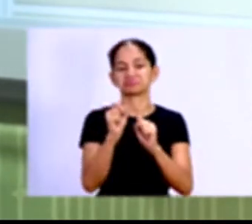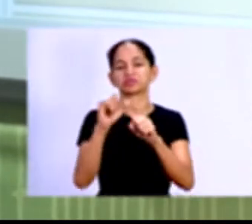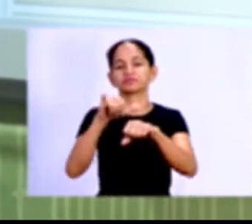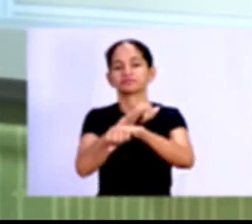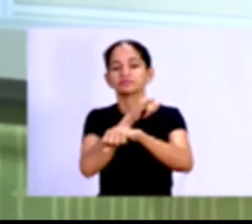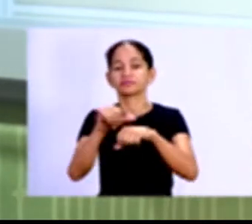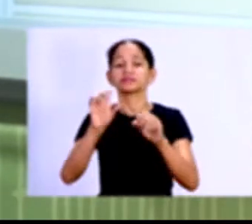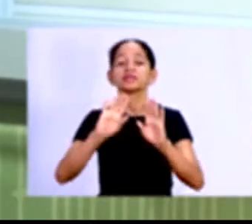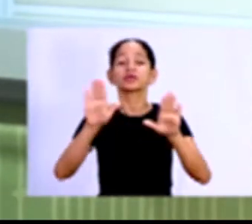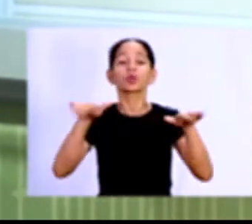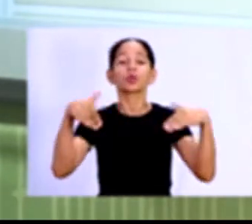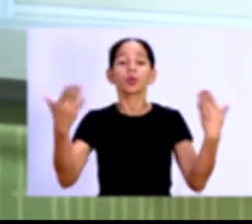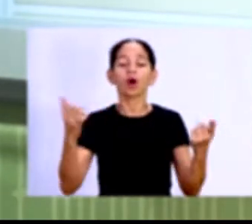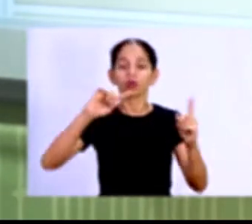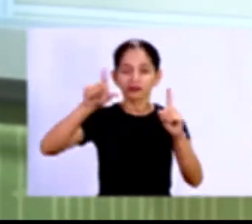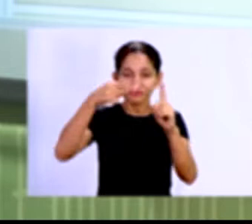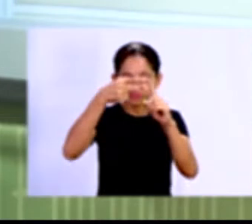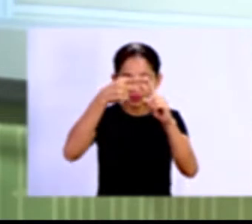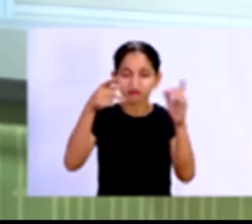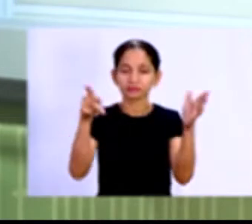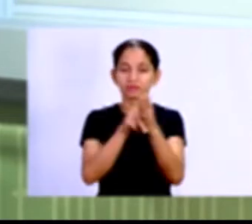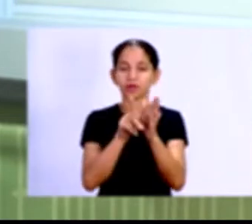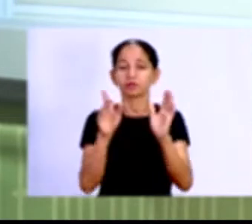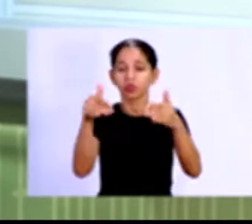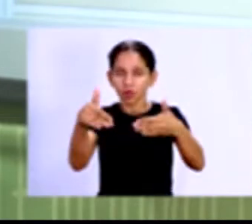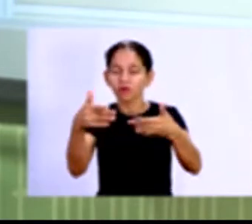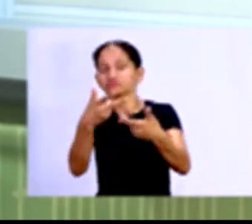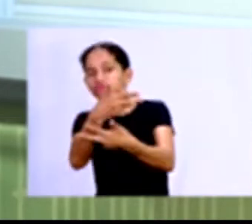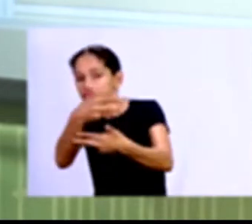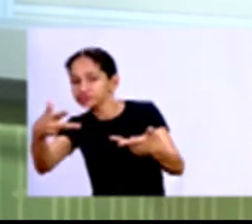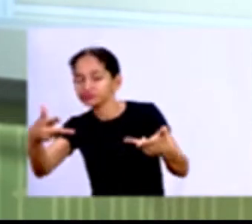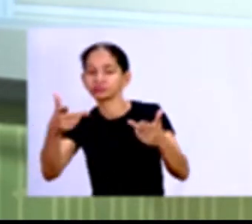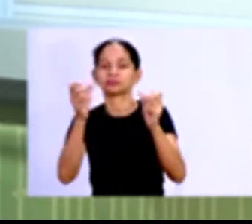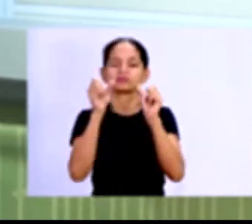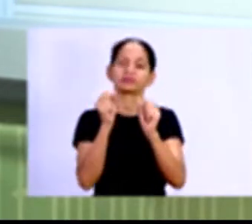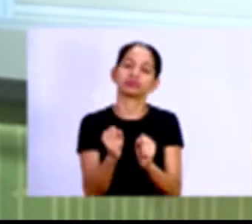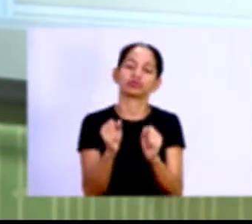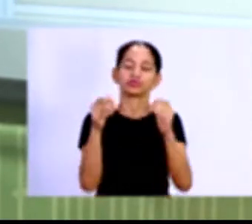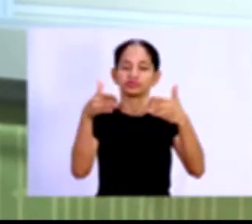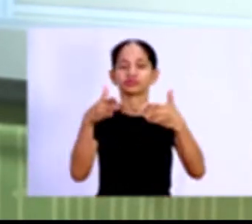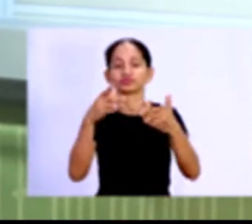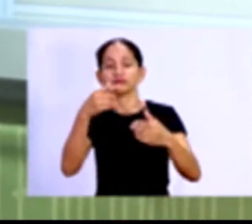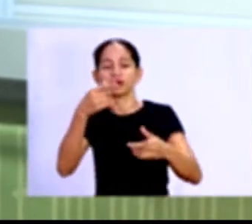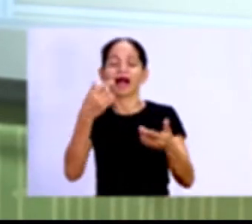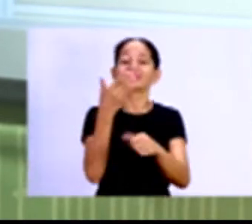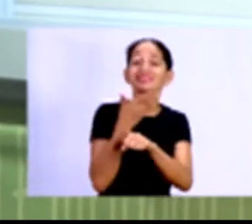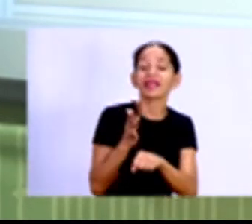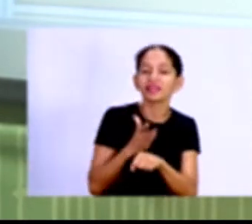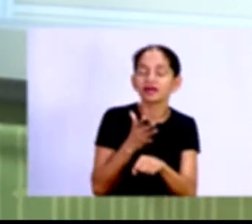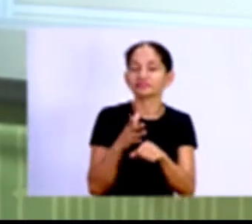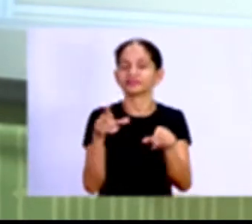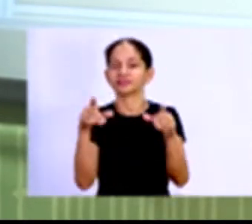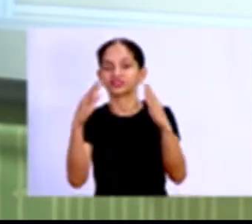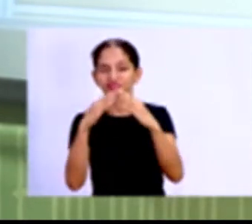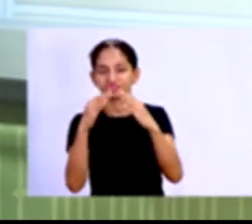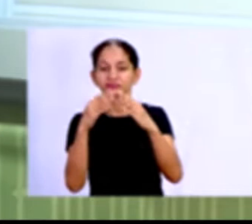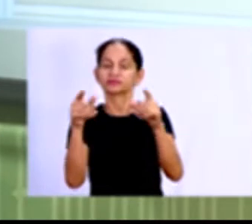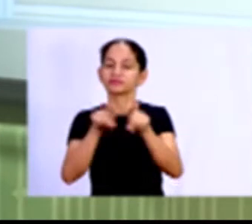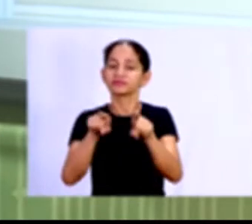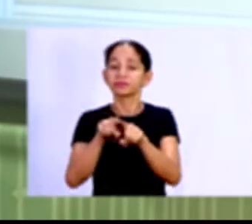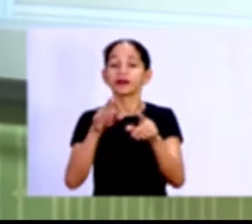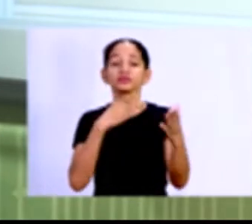e a finalidade de cada uma delas. Então, como o professor bem lembrou, nós vimos aí o fórum, a tarefa, o diálogo, o